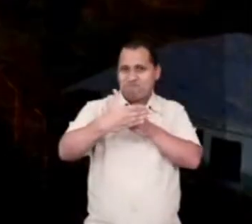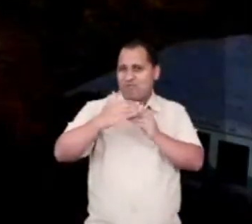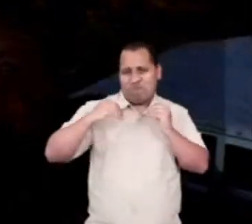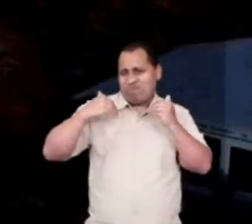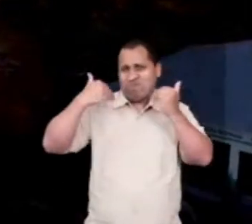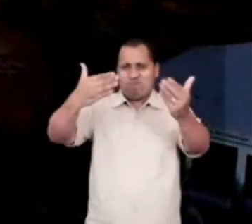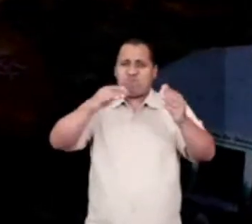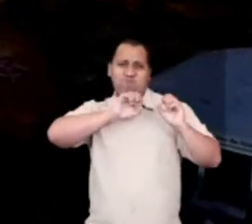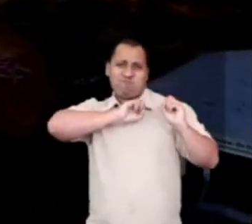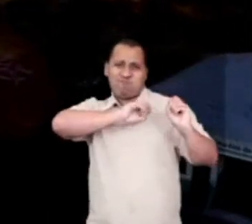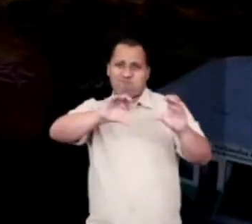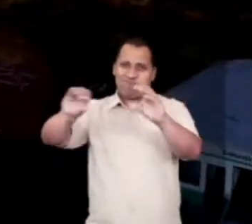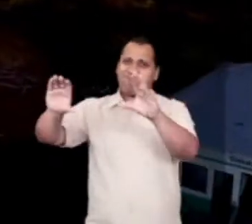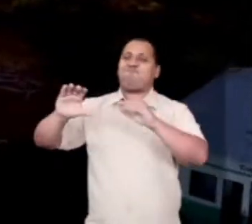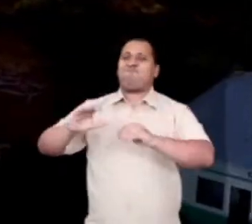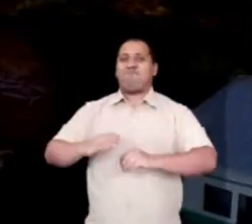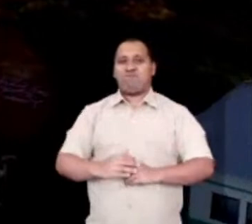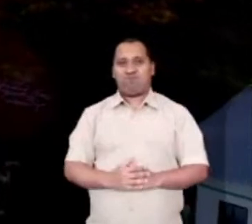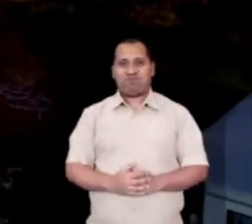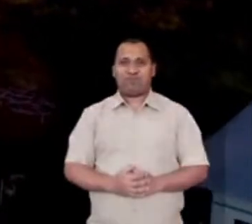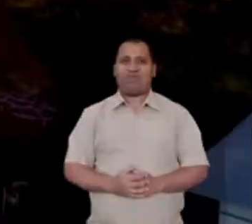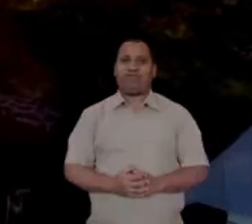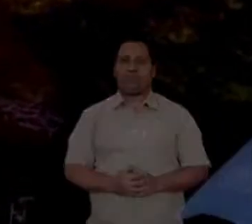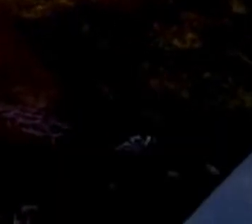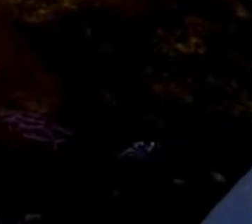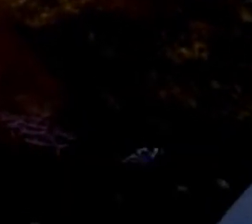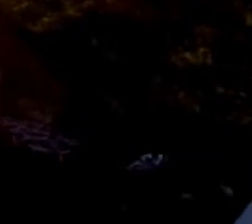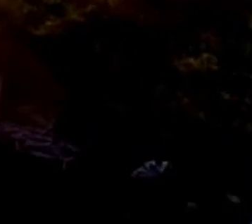ultrapassa limites e vai além das fronteiras.